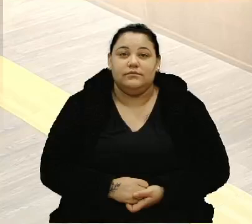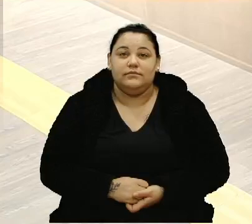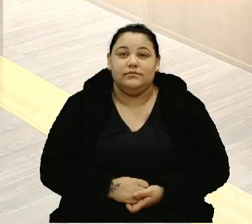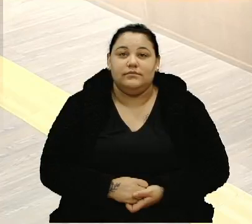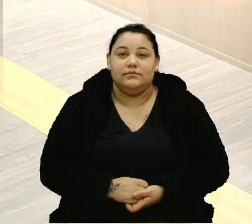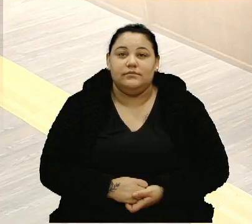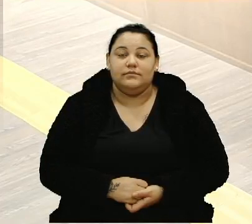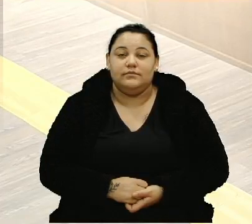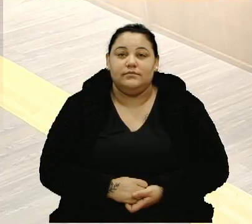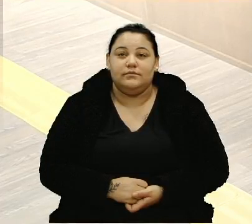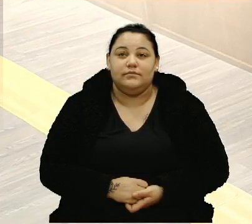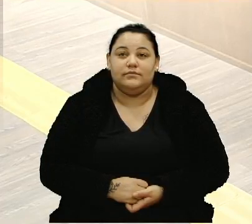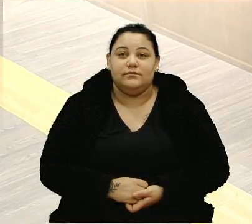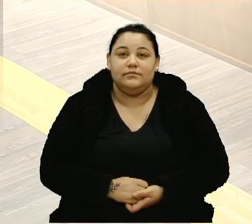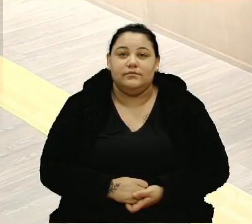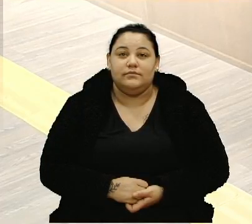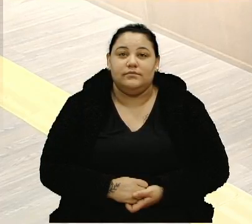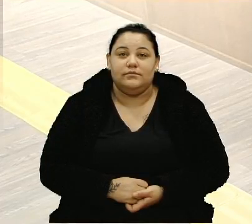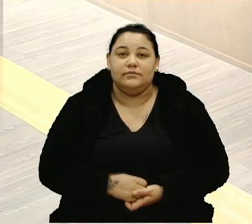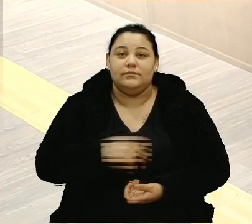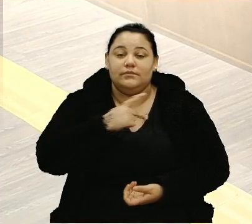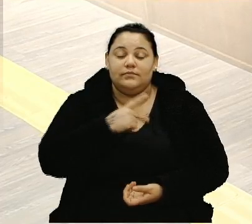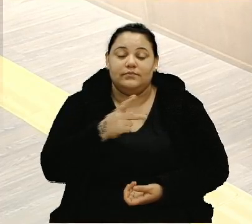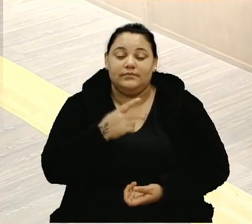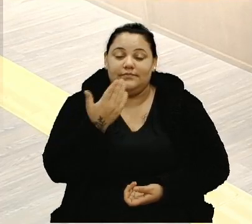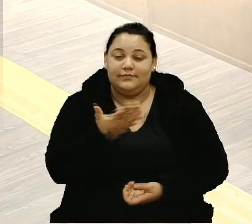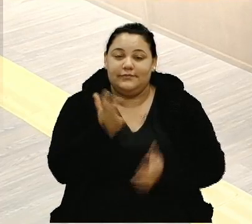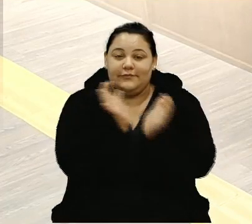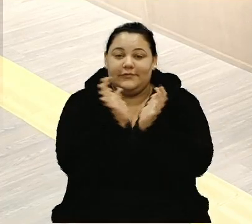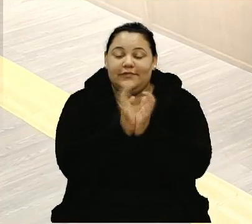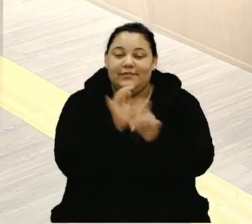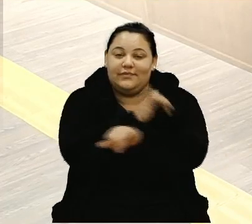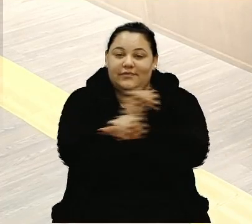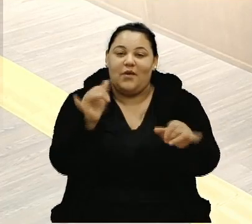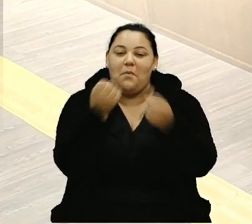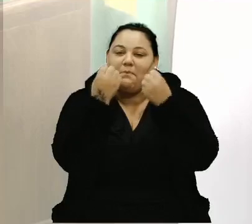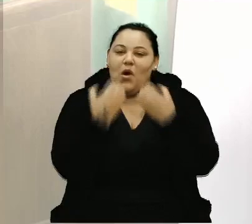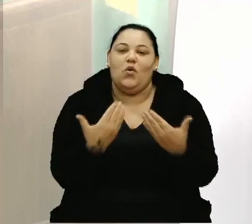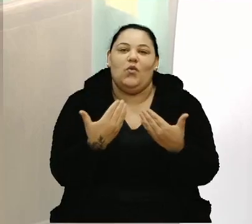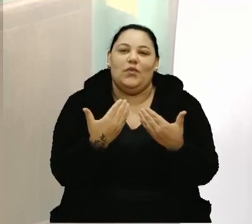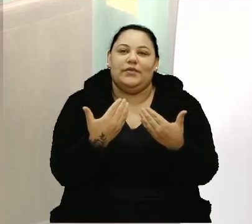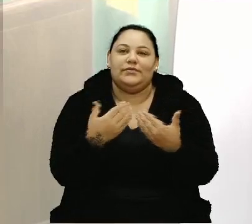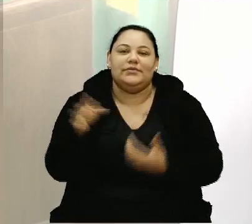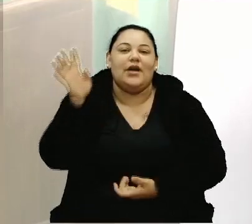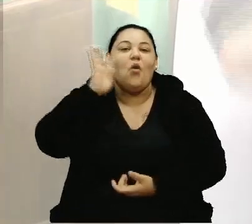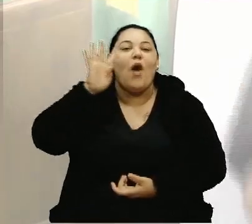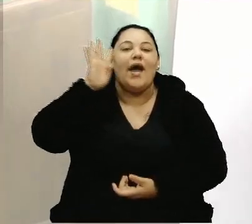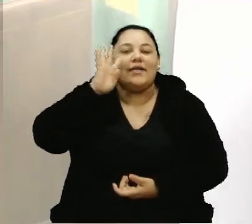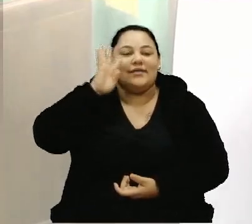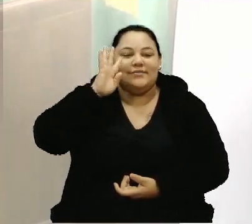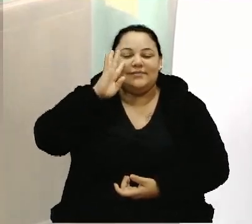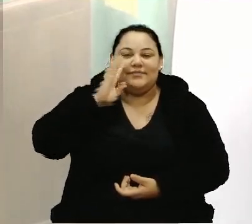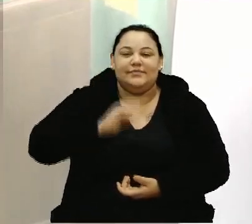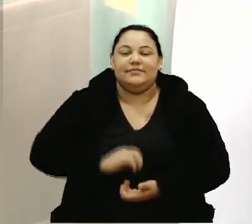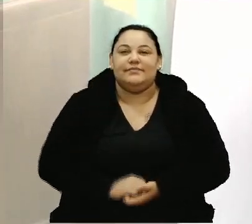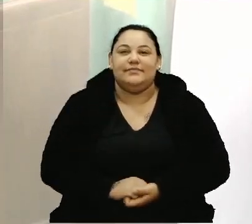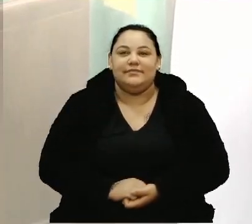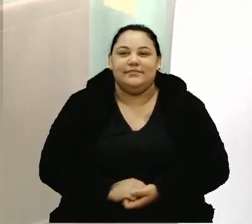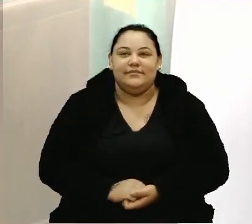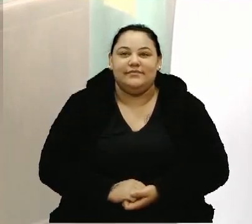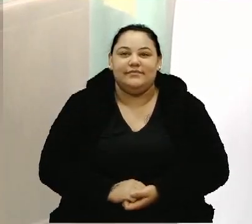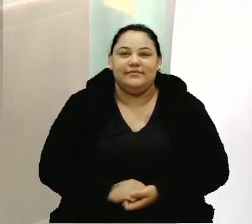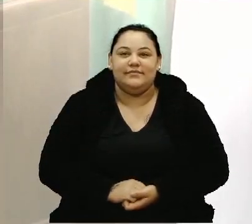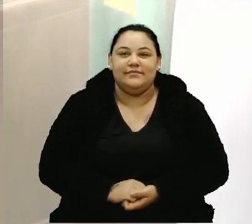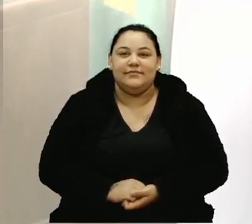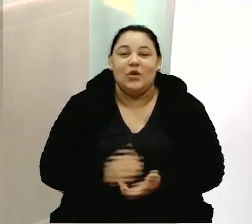noite, nobres colegas. Eu trago uma notícia boa nesta quarta-feira, o